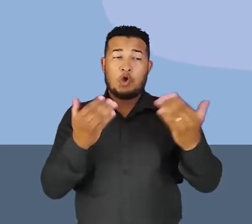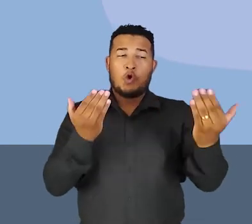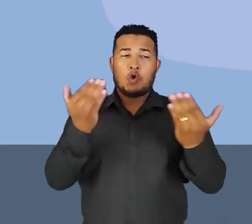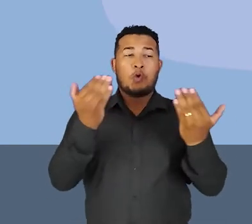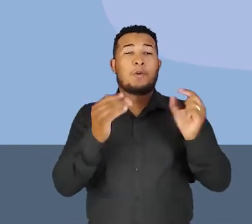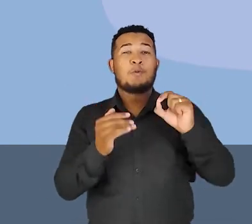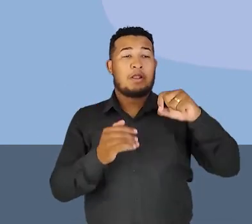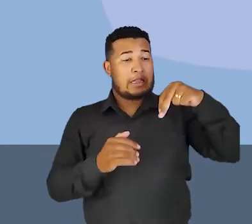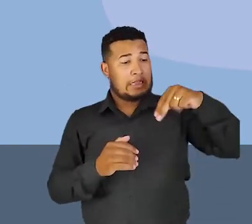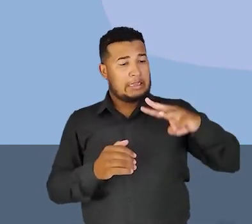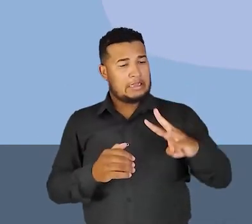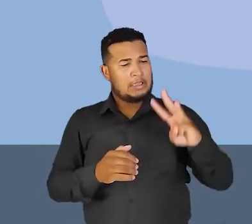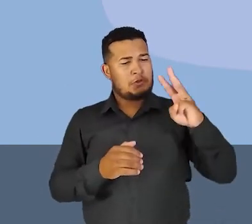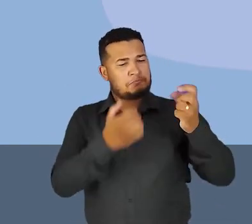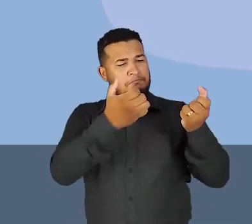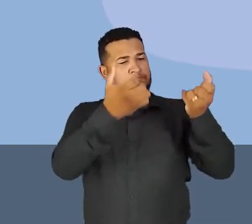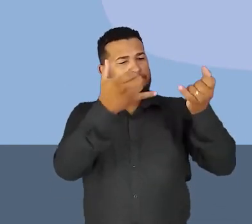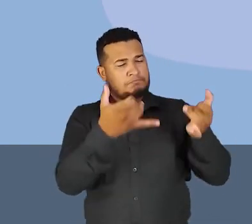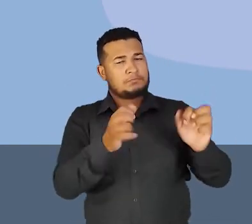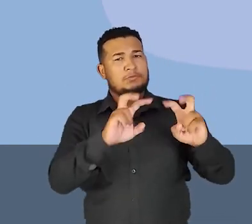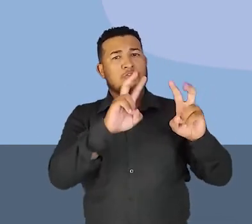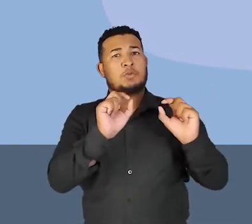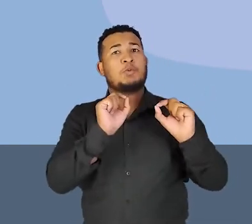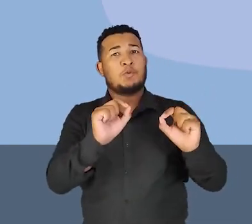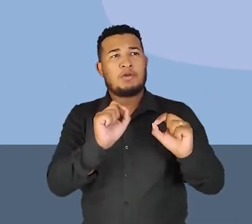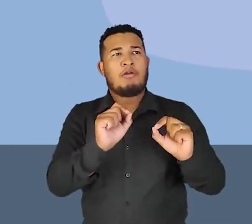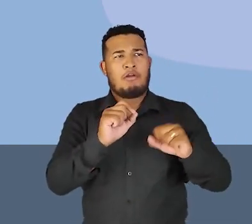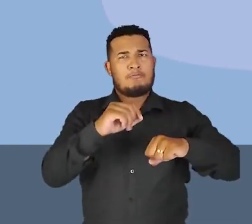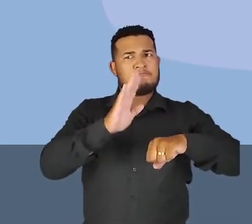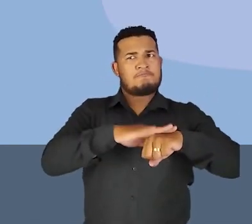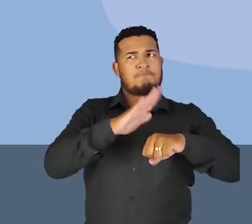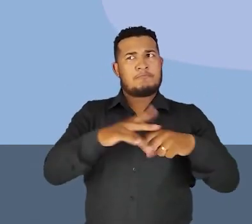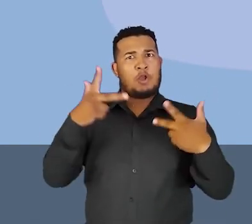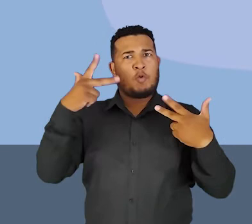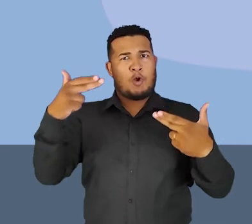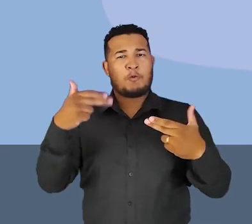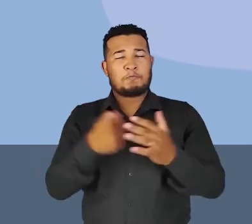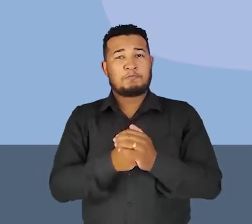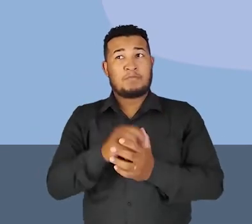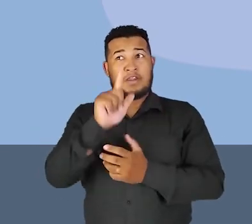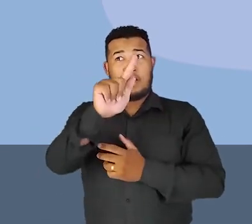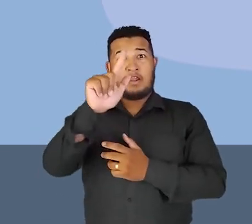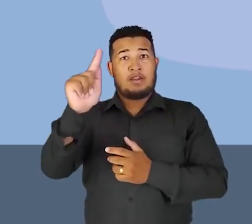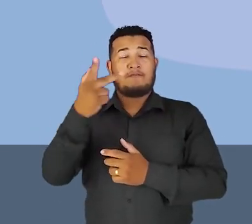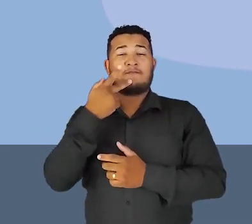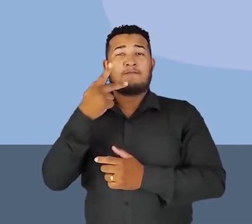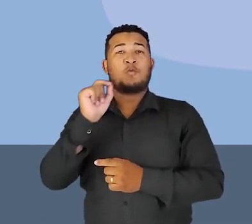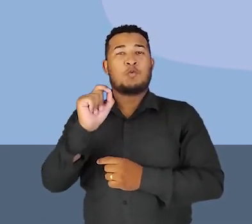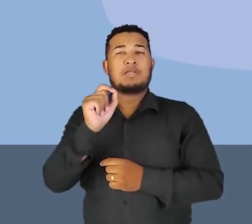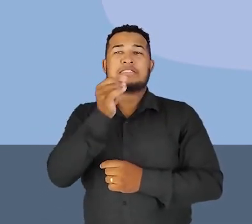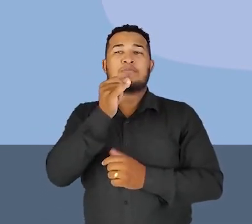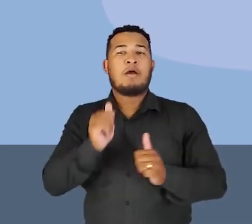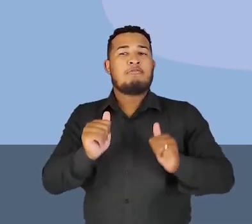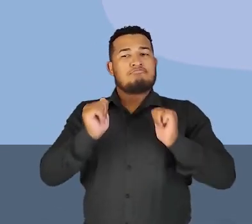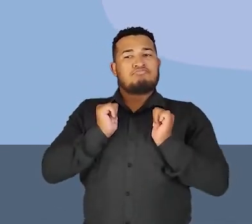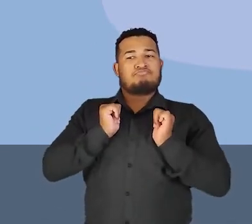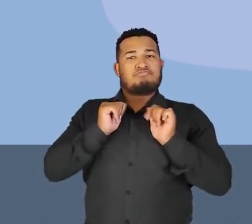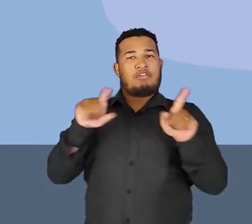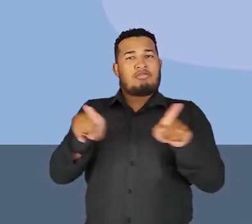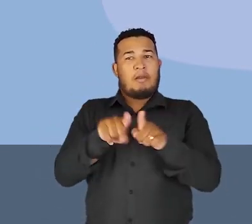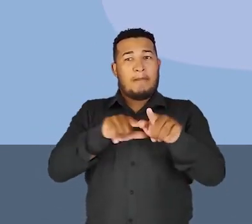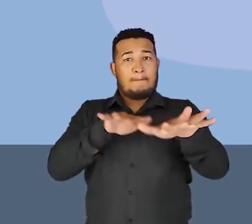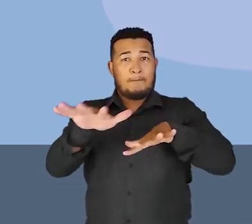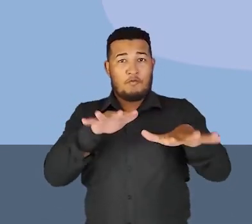com o que Newton vai falar sobre esse mesmo estado. Galileu diz que o repouso e o movimento